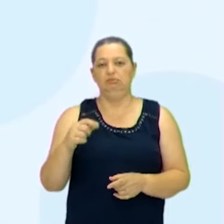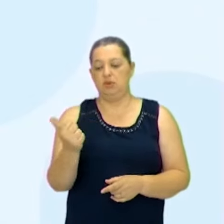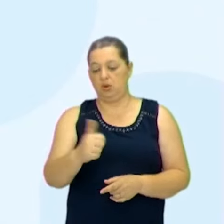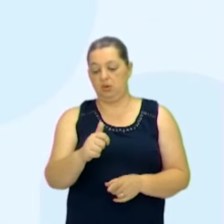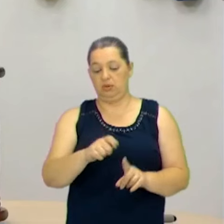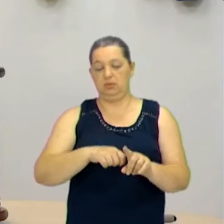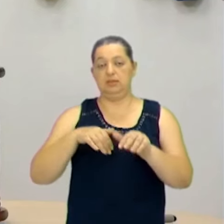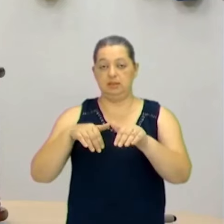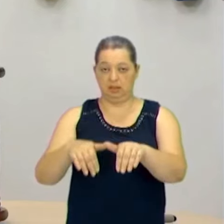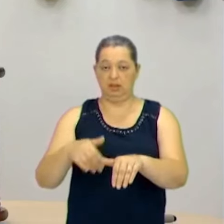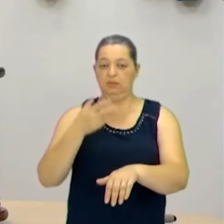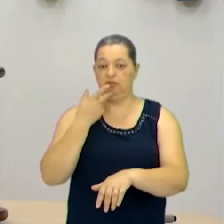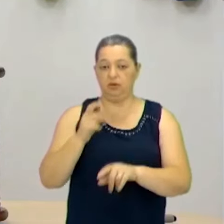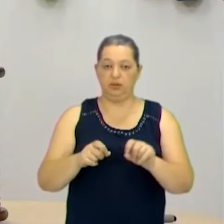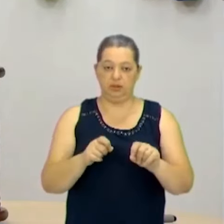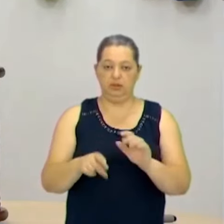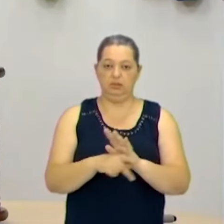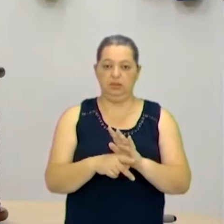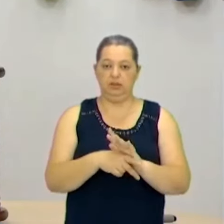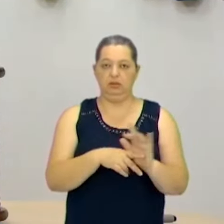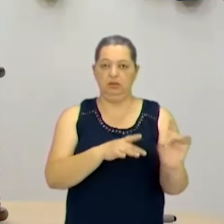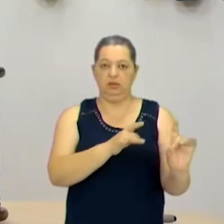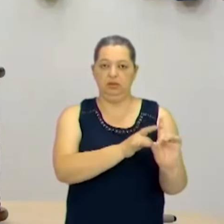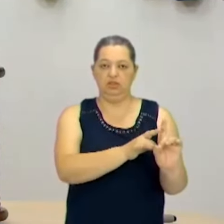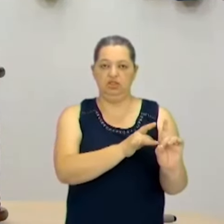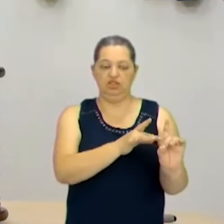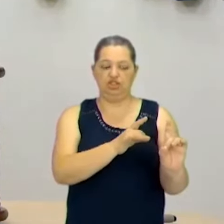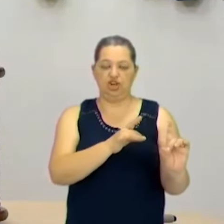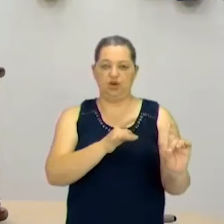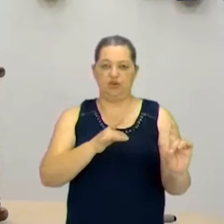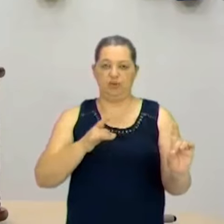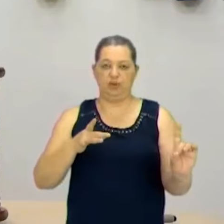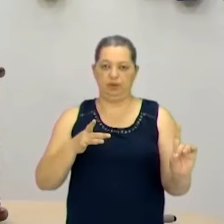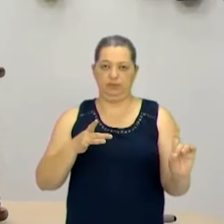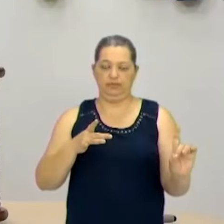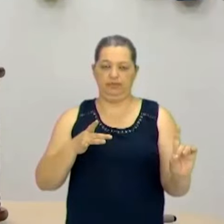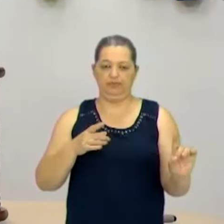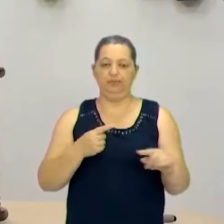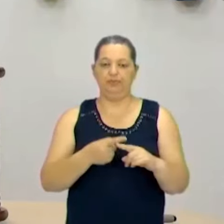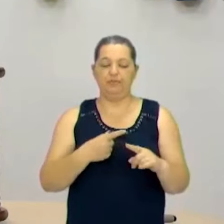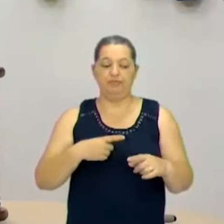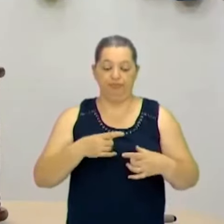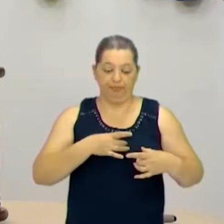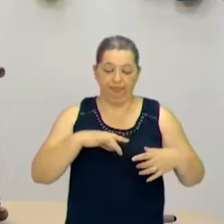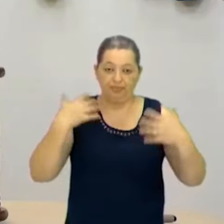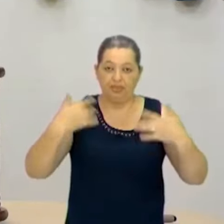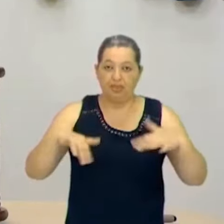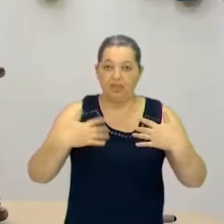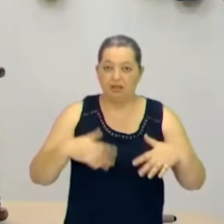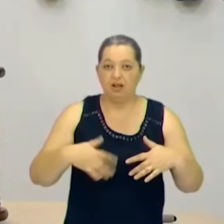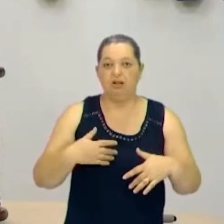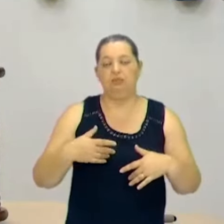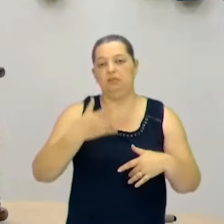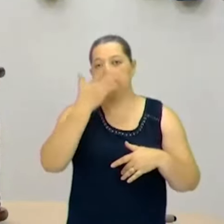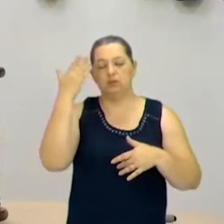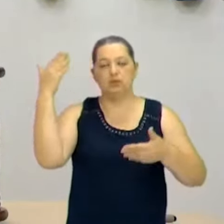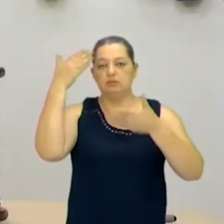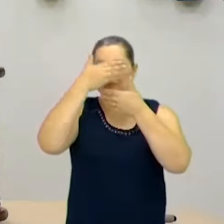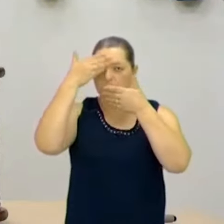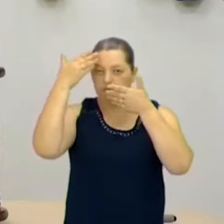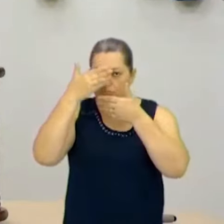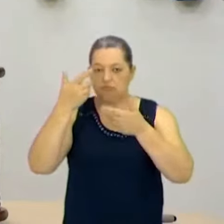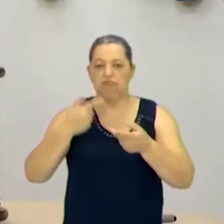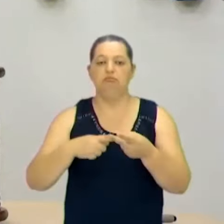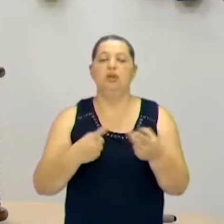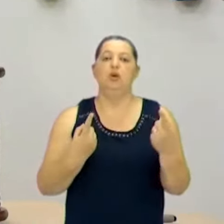sobre a xenofobia. Né? Criou-se assim um medo terrível contra pessoas muçulmanas, contra